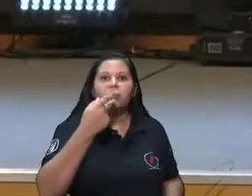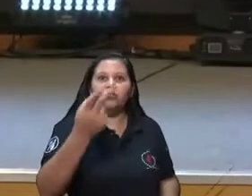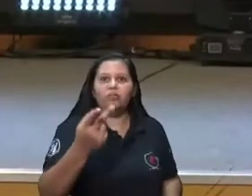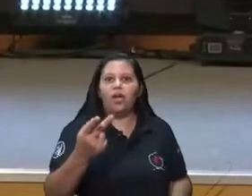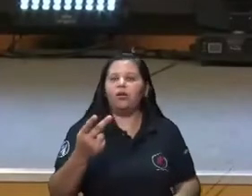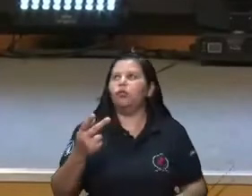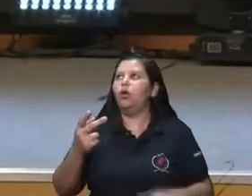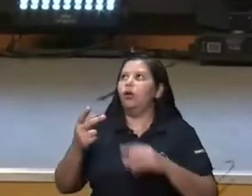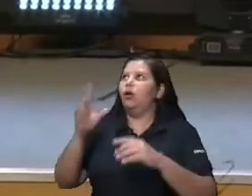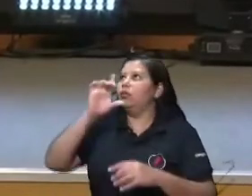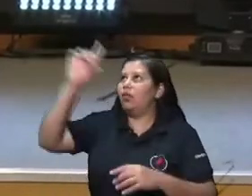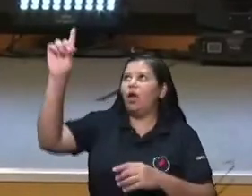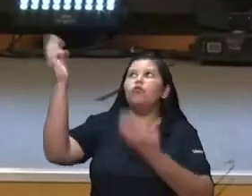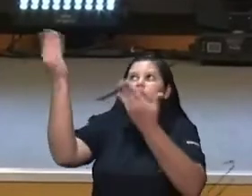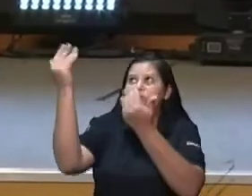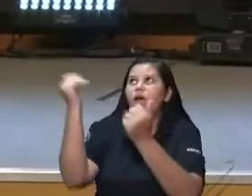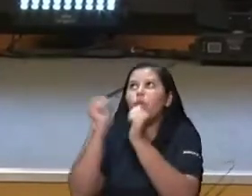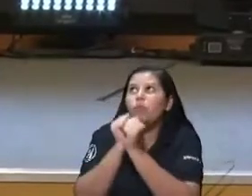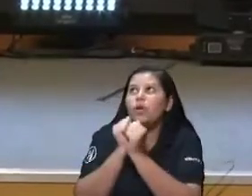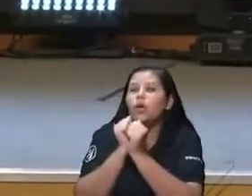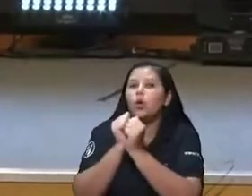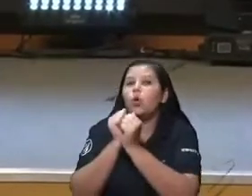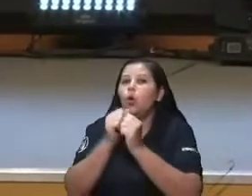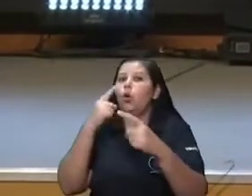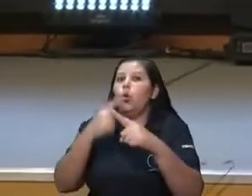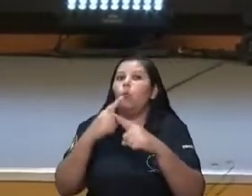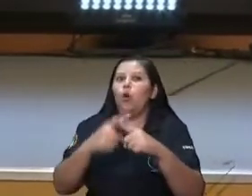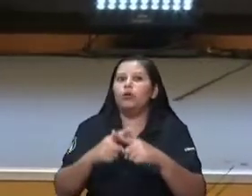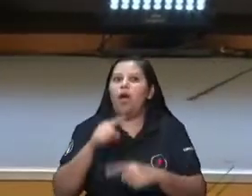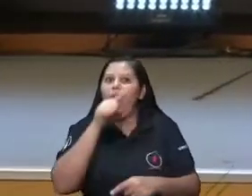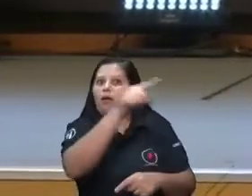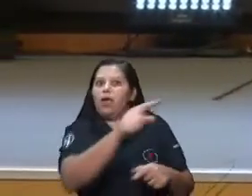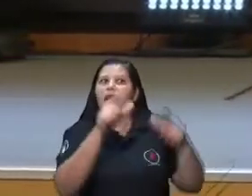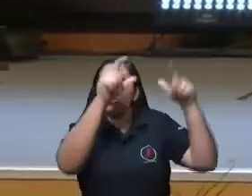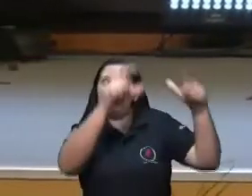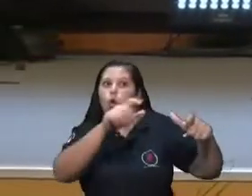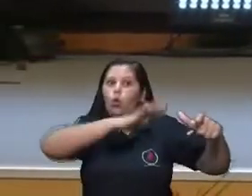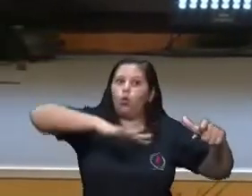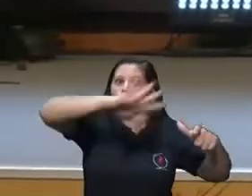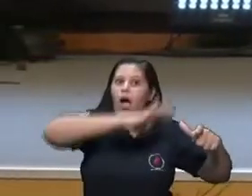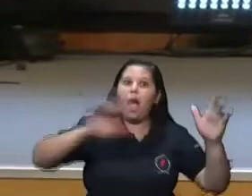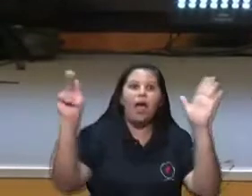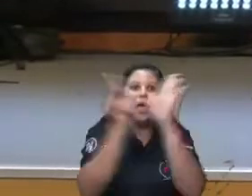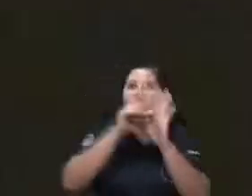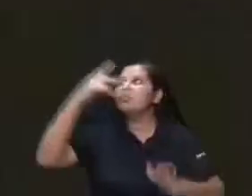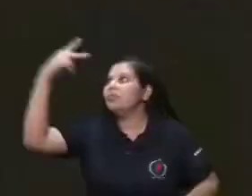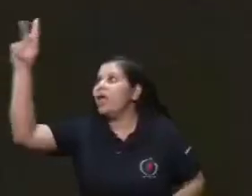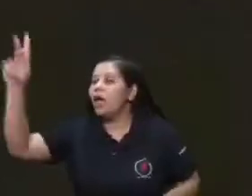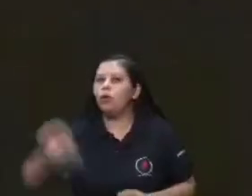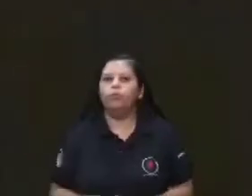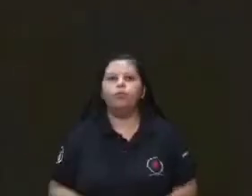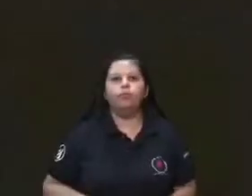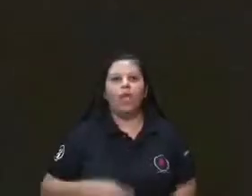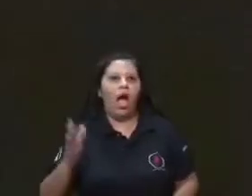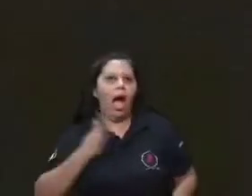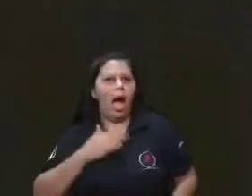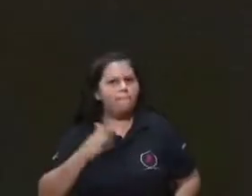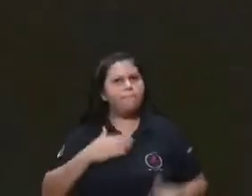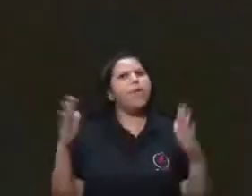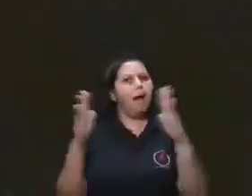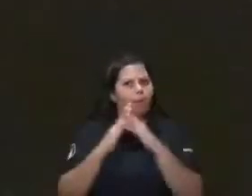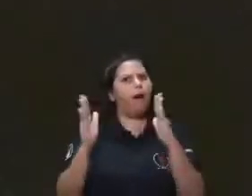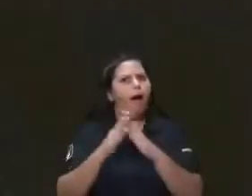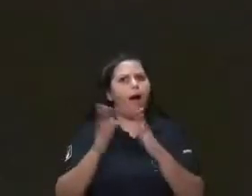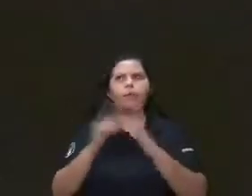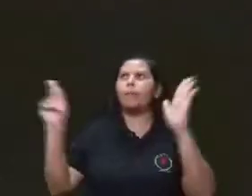Deus, porque aquela comunidade é tua. Vem comigo, Deus, porque aquele quarto que minha filha não quer sair de dentro é